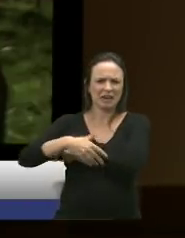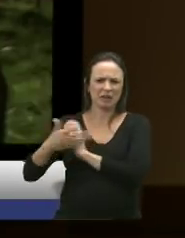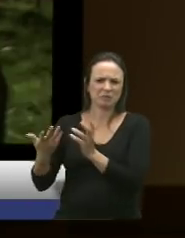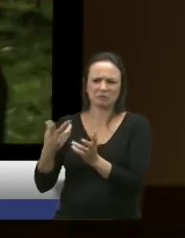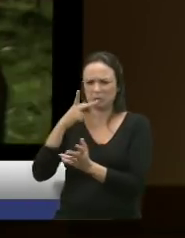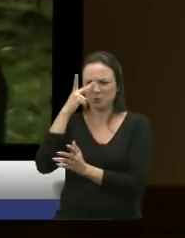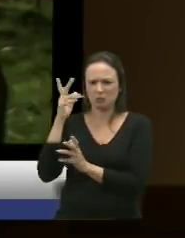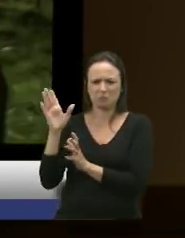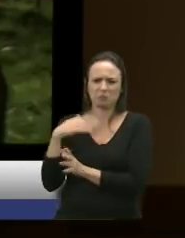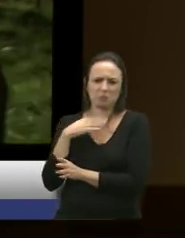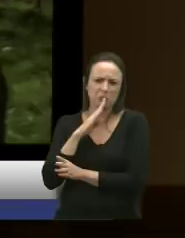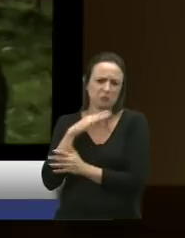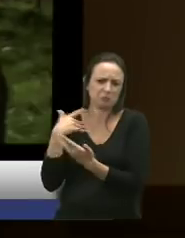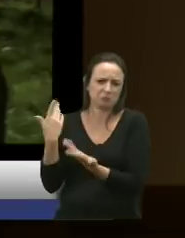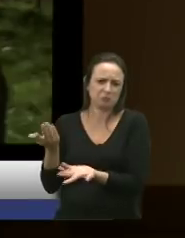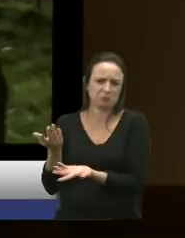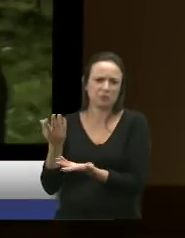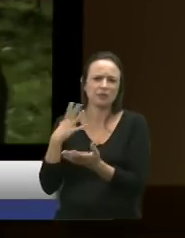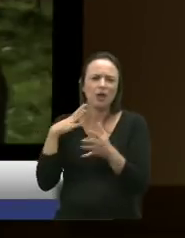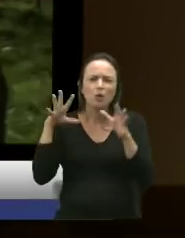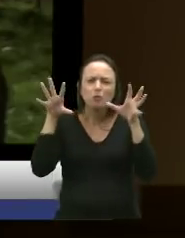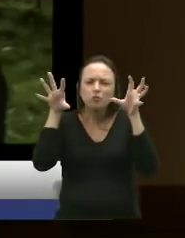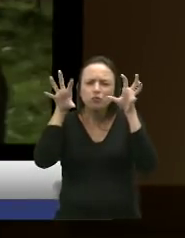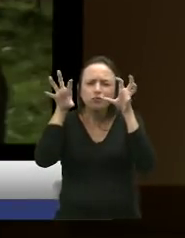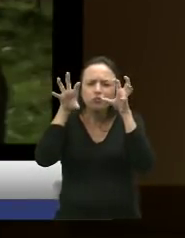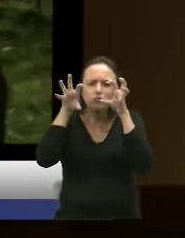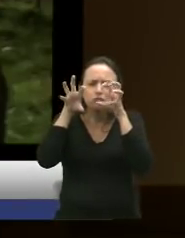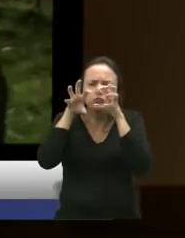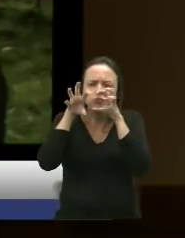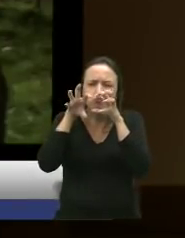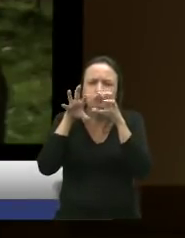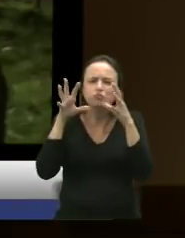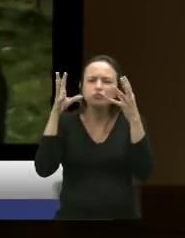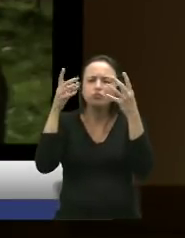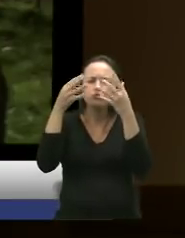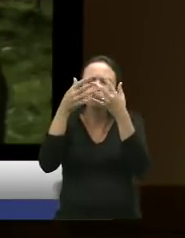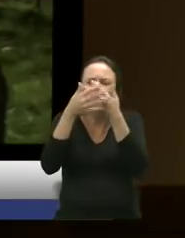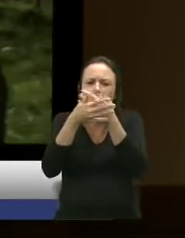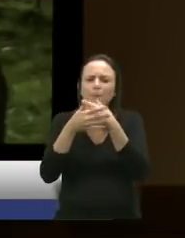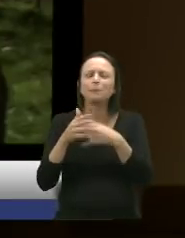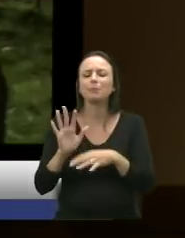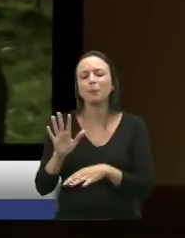estavam fazendo ali, mas enfim, tinha uma neblina em torno deles e tal,